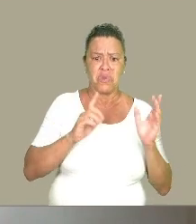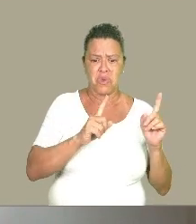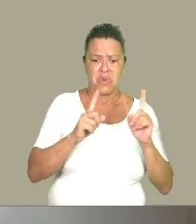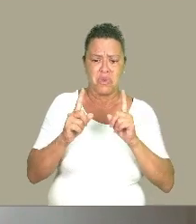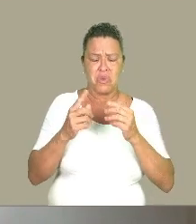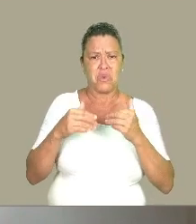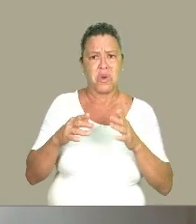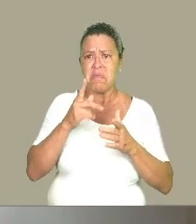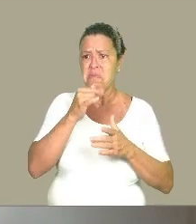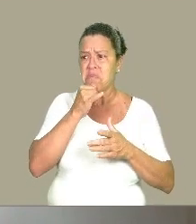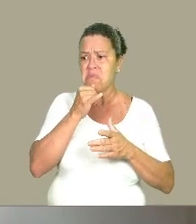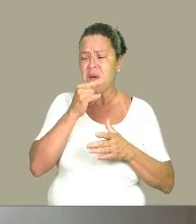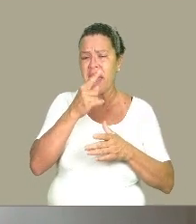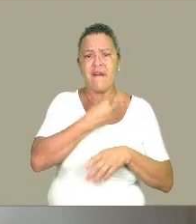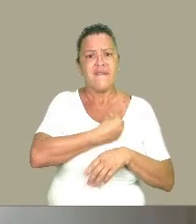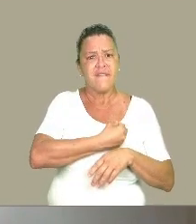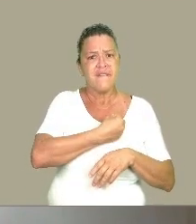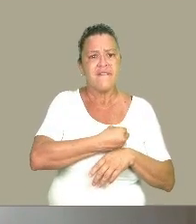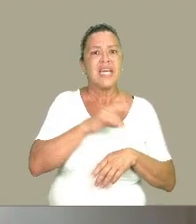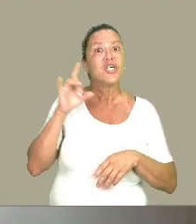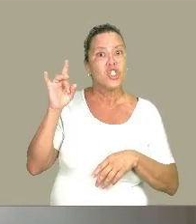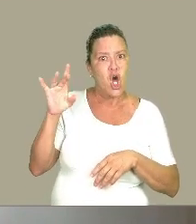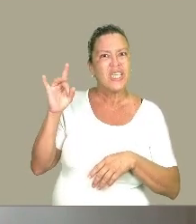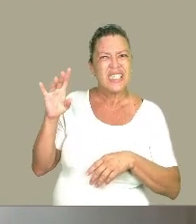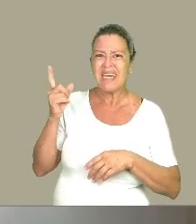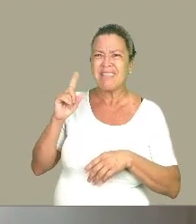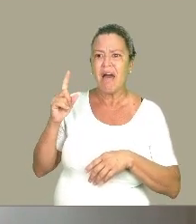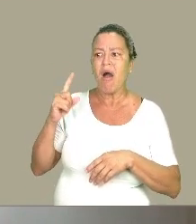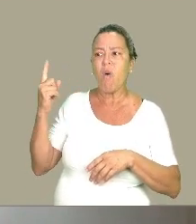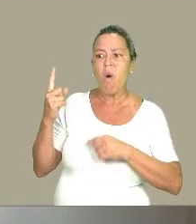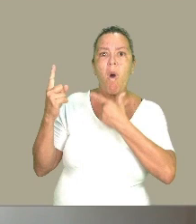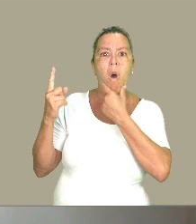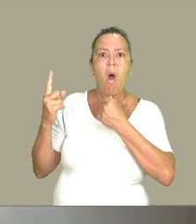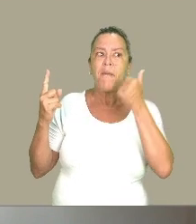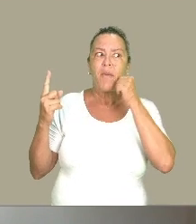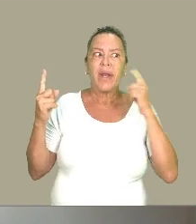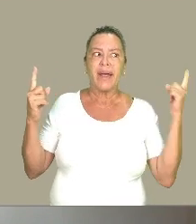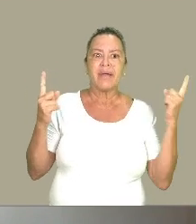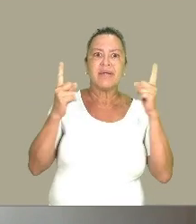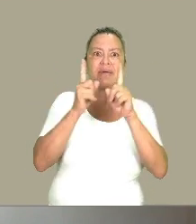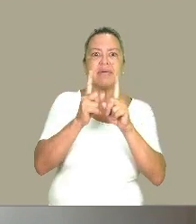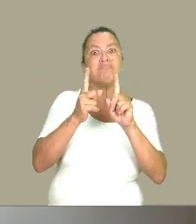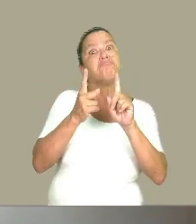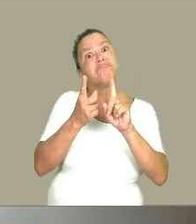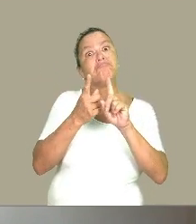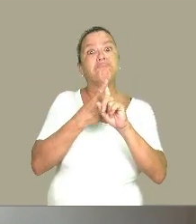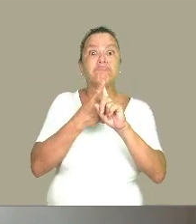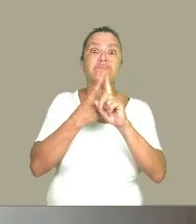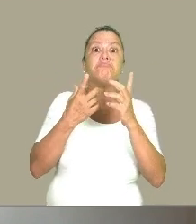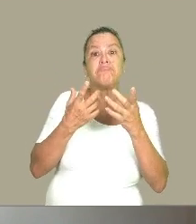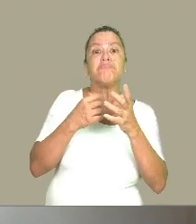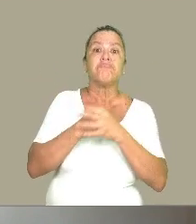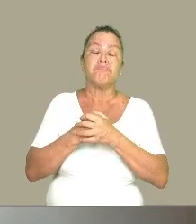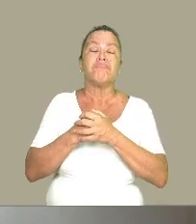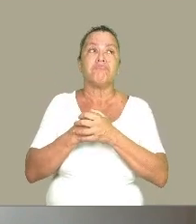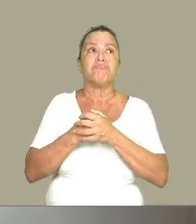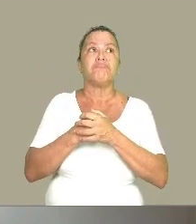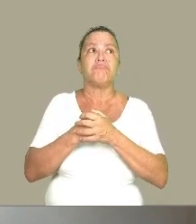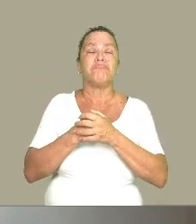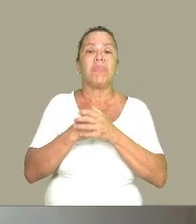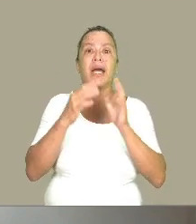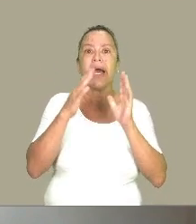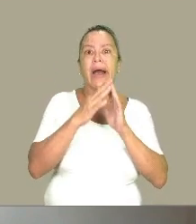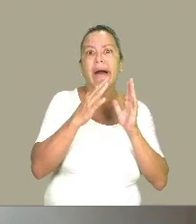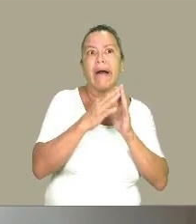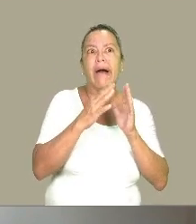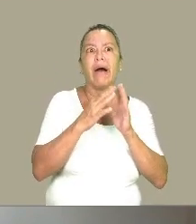deixaram de ter aquela vida solitária que basicamente se destinava a sustentar, né,